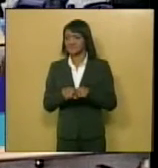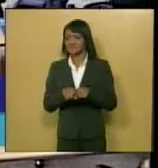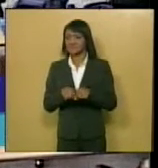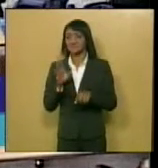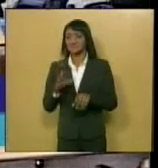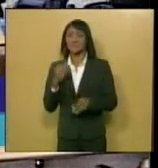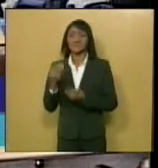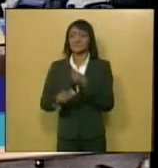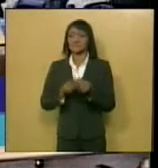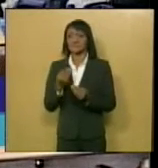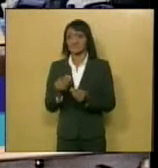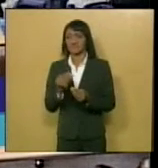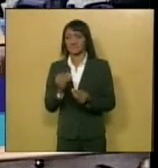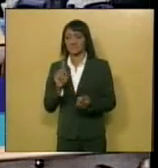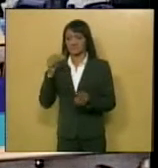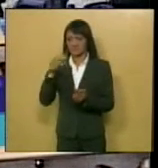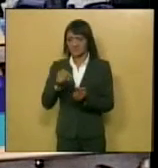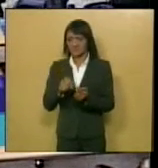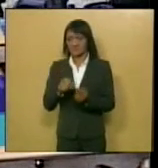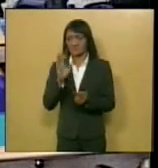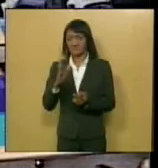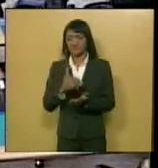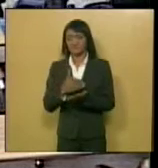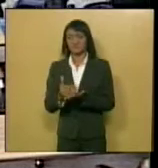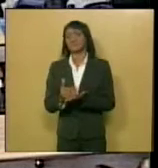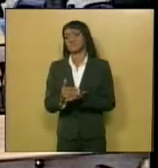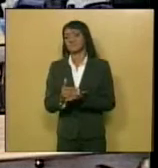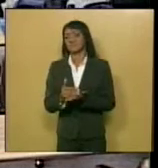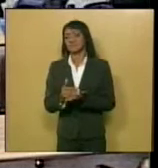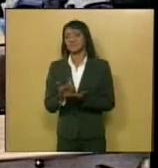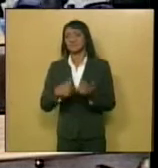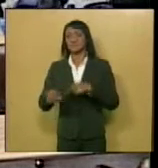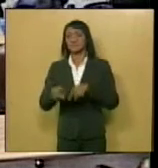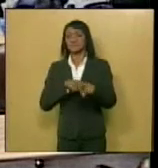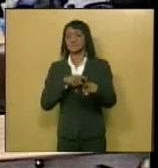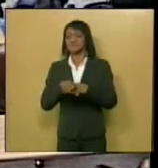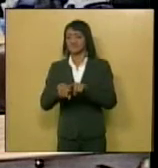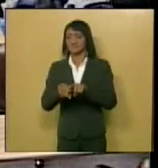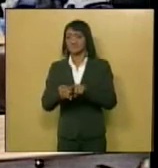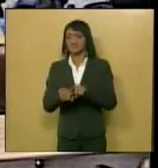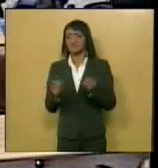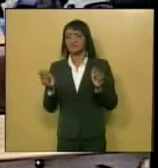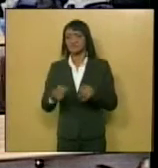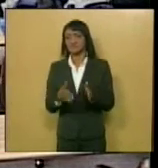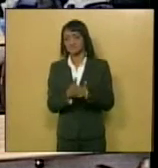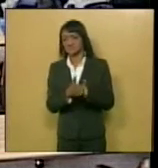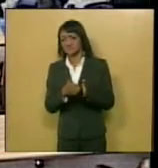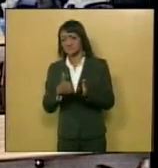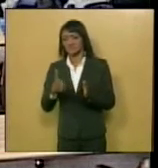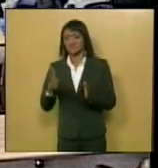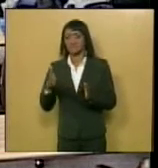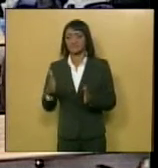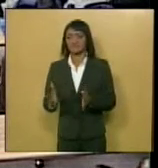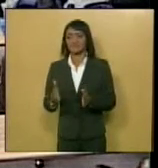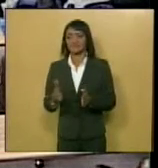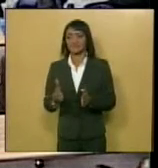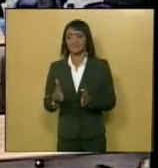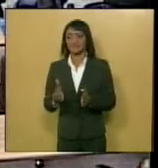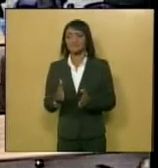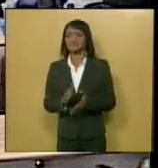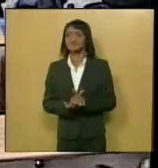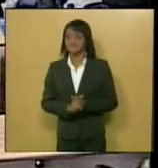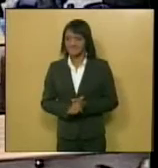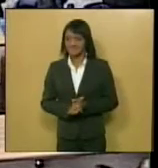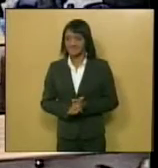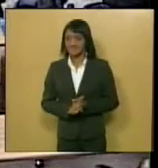determinantes nos rumos tomados por ele e por seus irmãos, que posteriormente conseguiram fazer